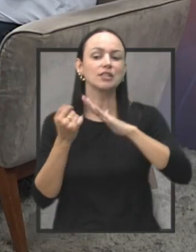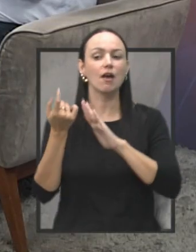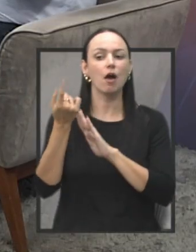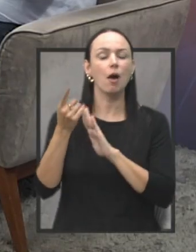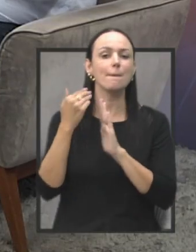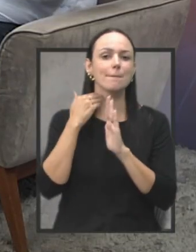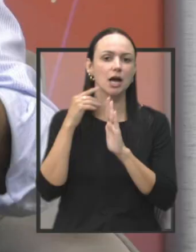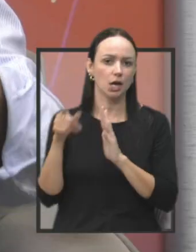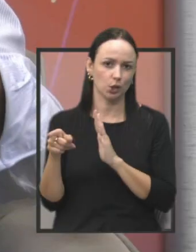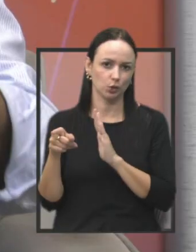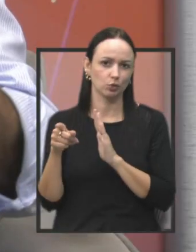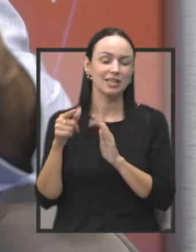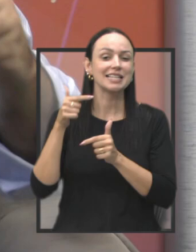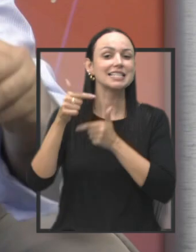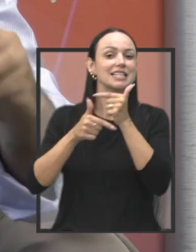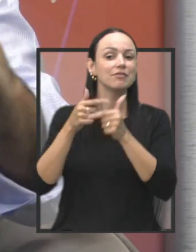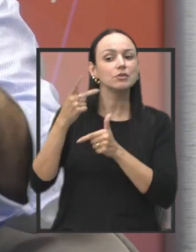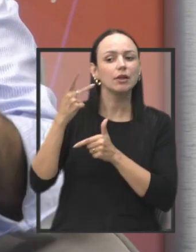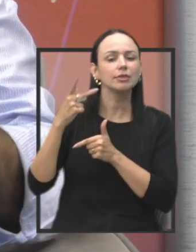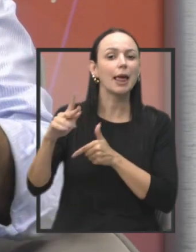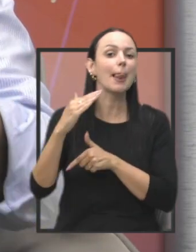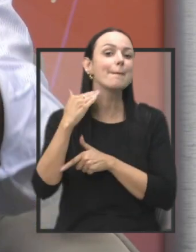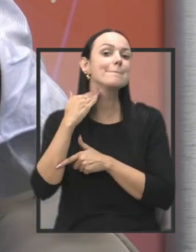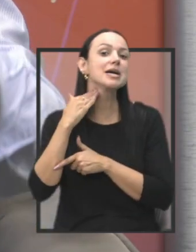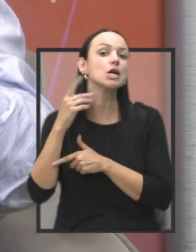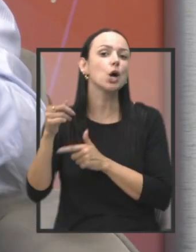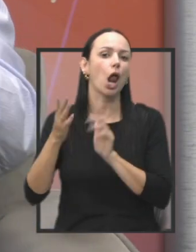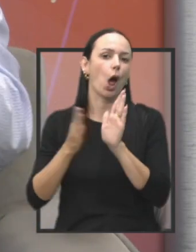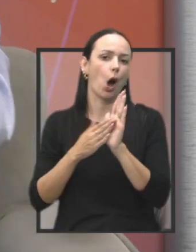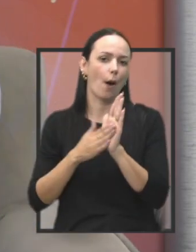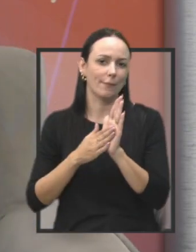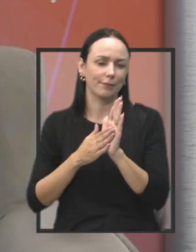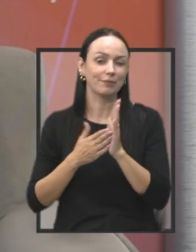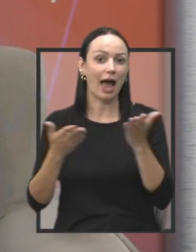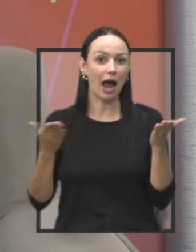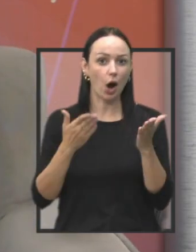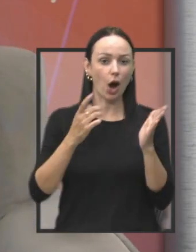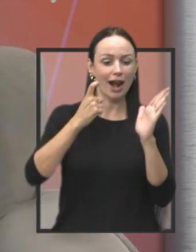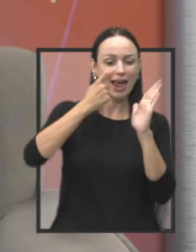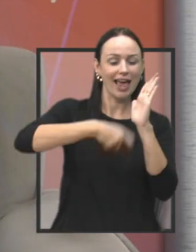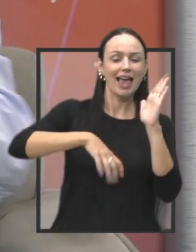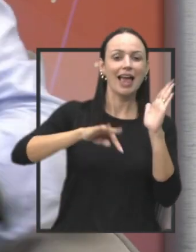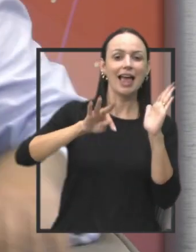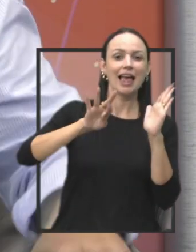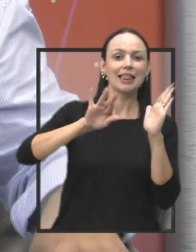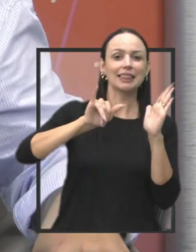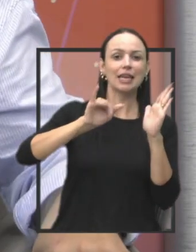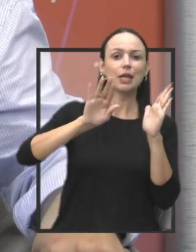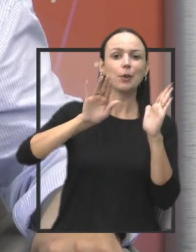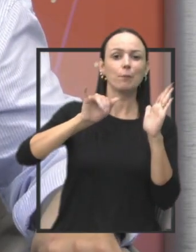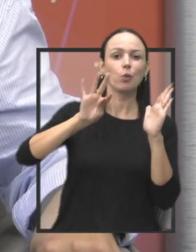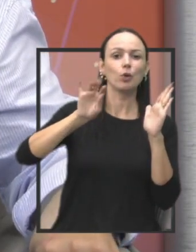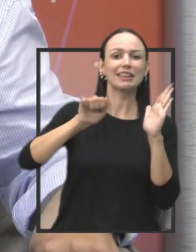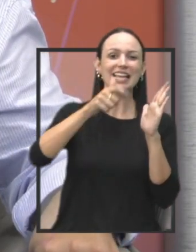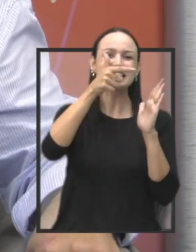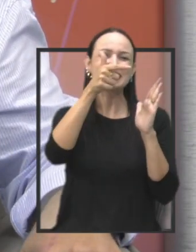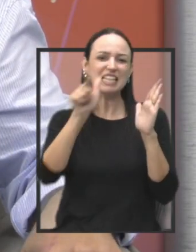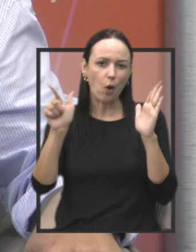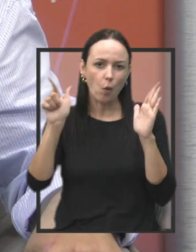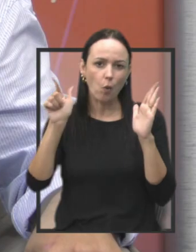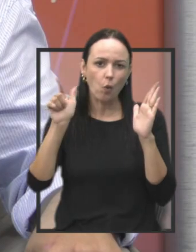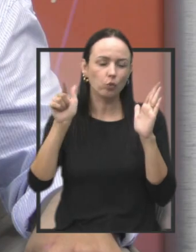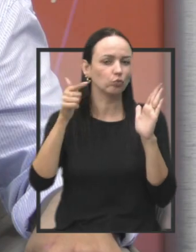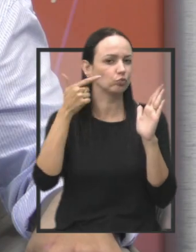financeira. E cobrança do serviço do PIX da instituição. Agora, tributação, não existe nenhuma tributação em cima do